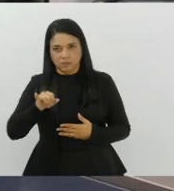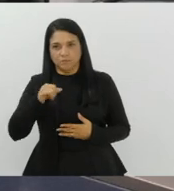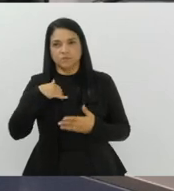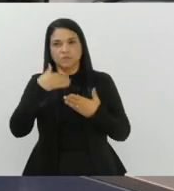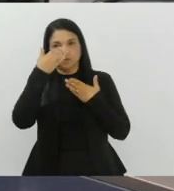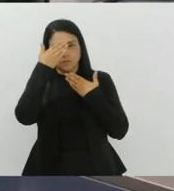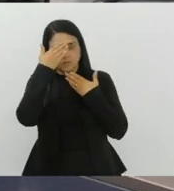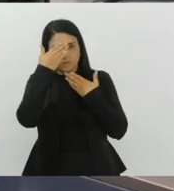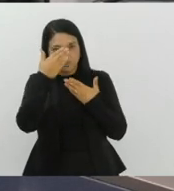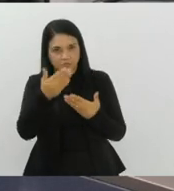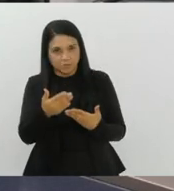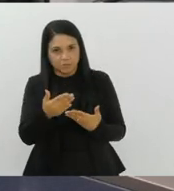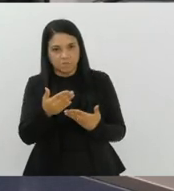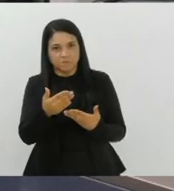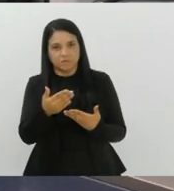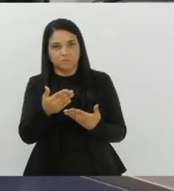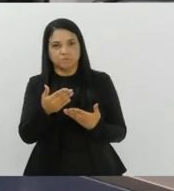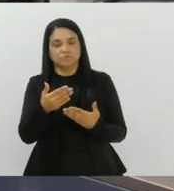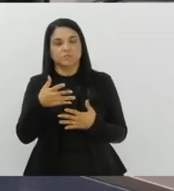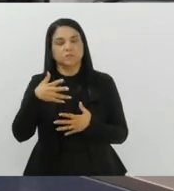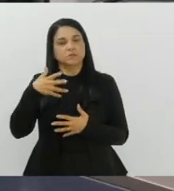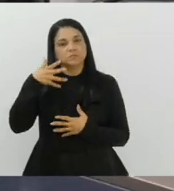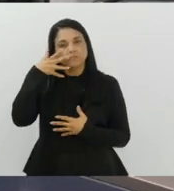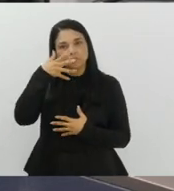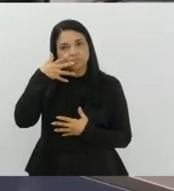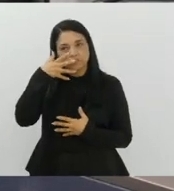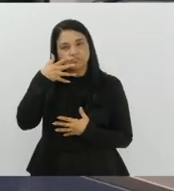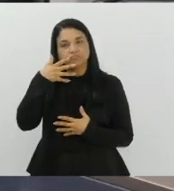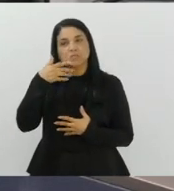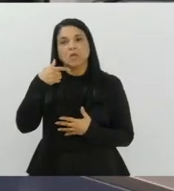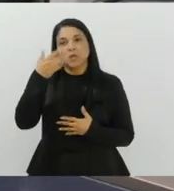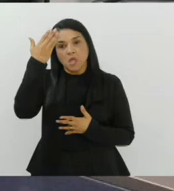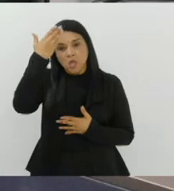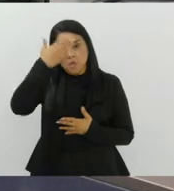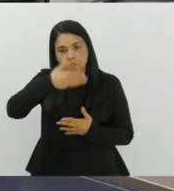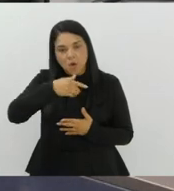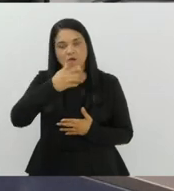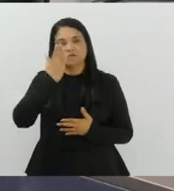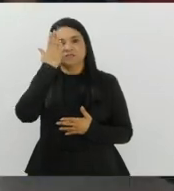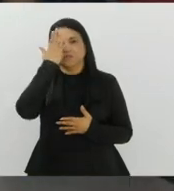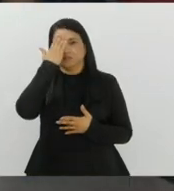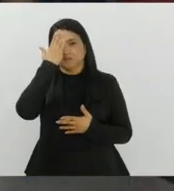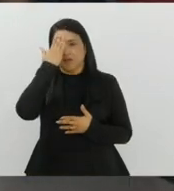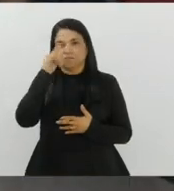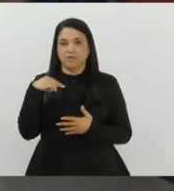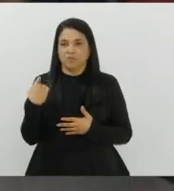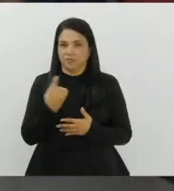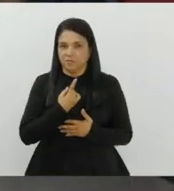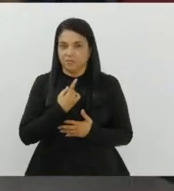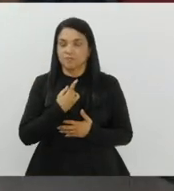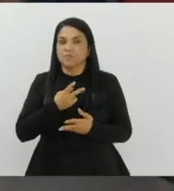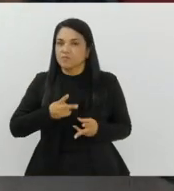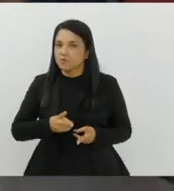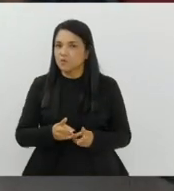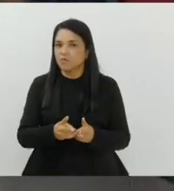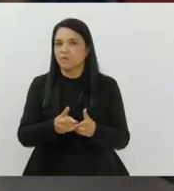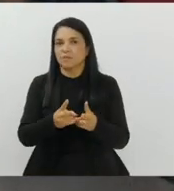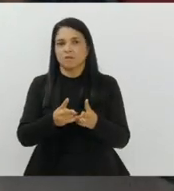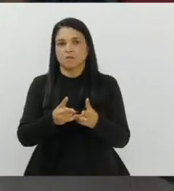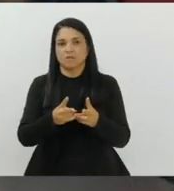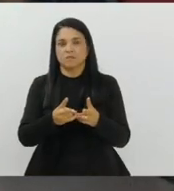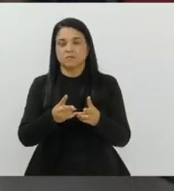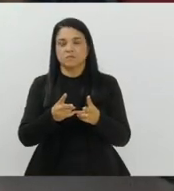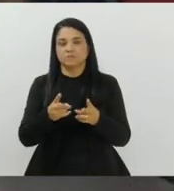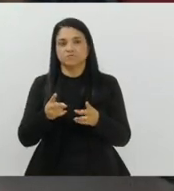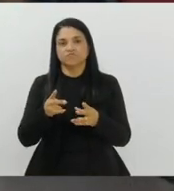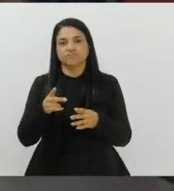Obrigado, Viviane, pelo depoimento e comprova tudo que a gente já sabe, né? Que continua os planos